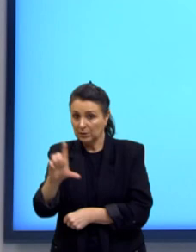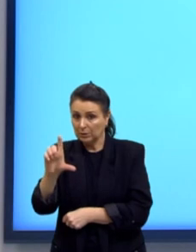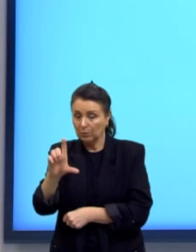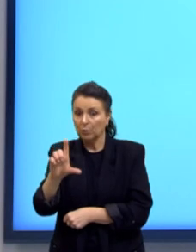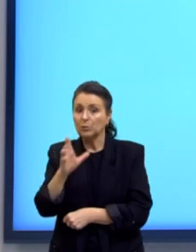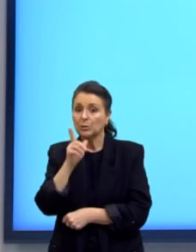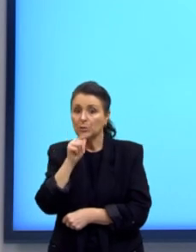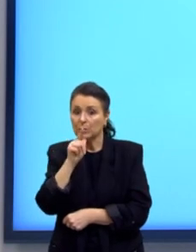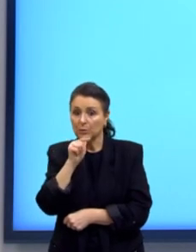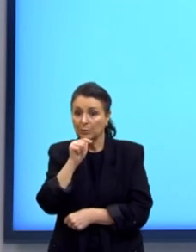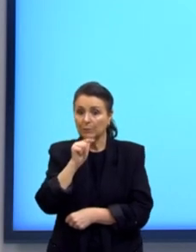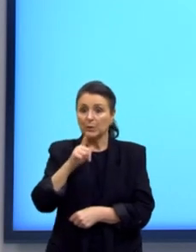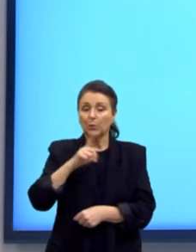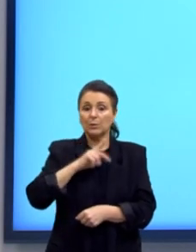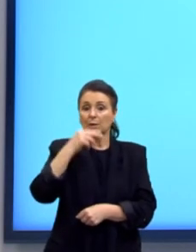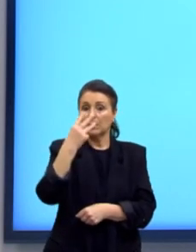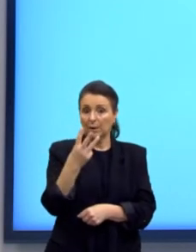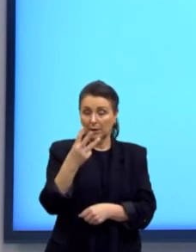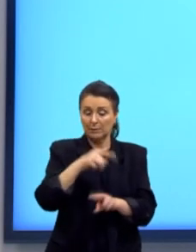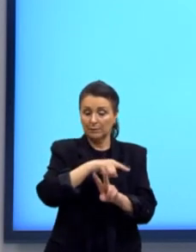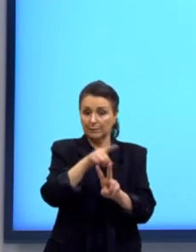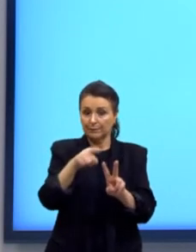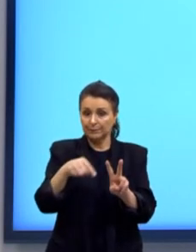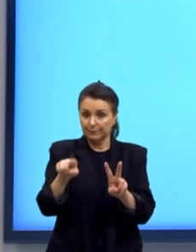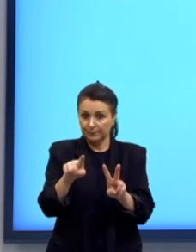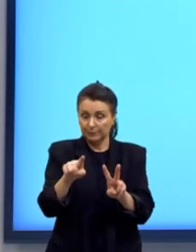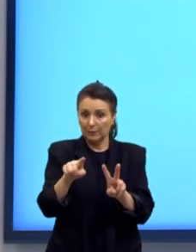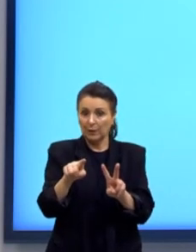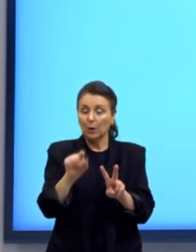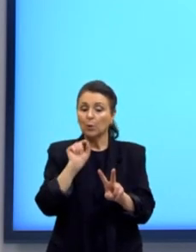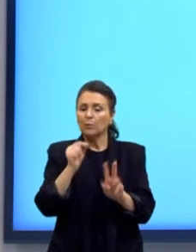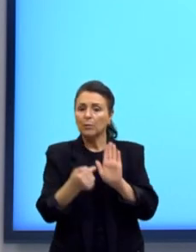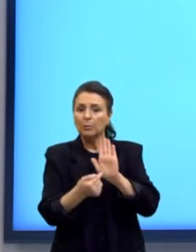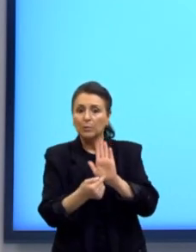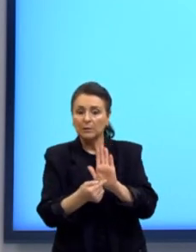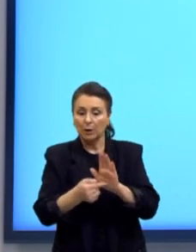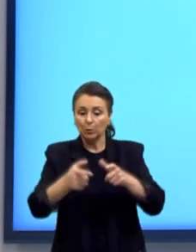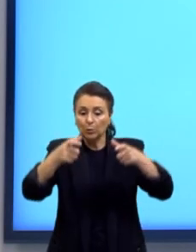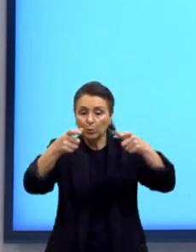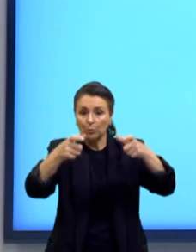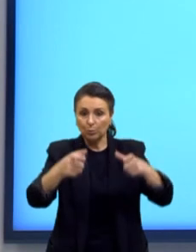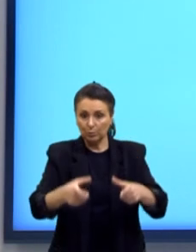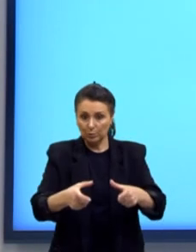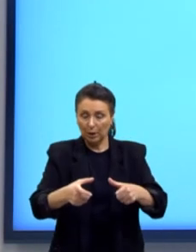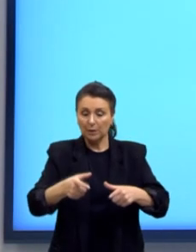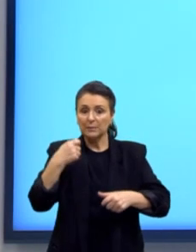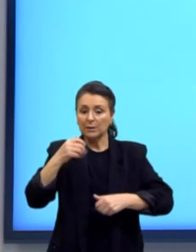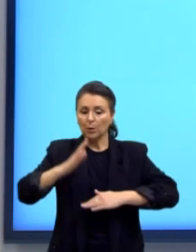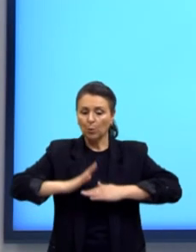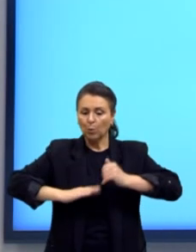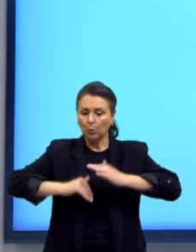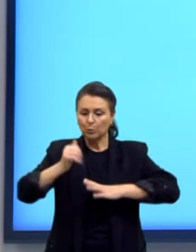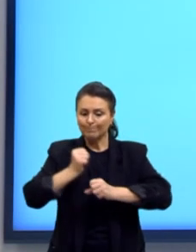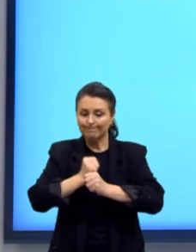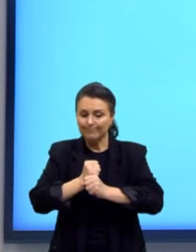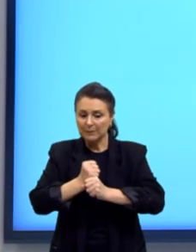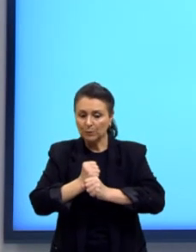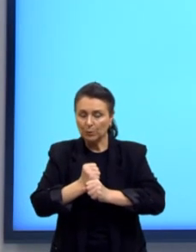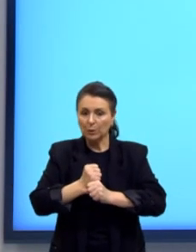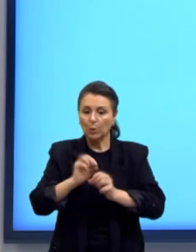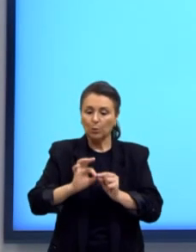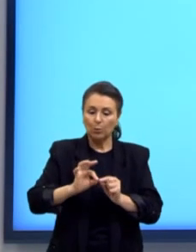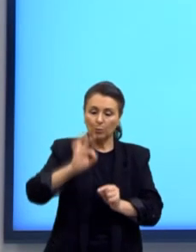para pe Nas condições apresentadas o reservatório deverá ser construído com uma altura interna